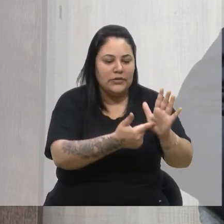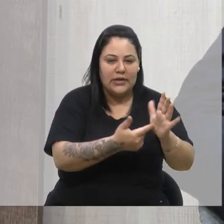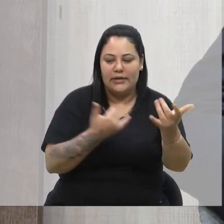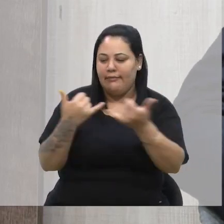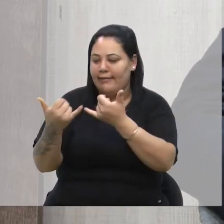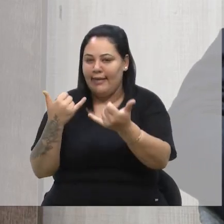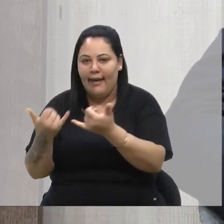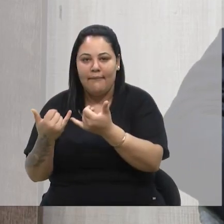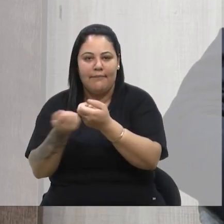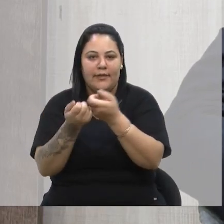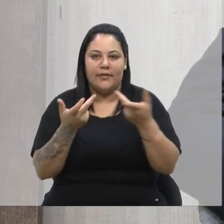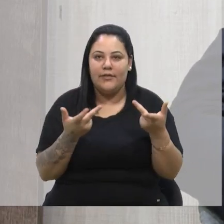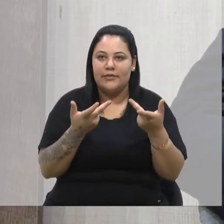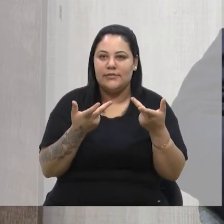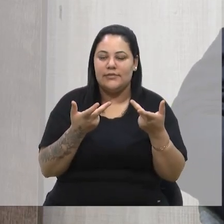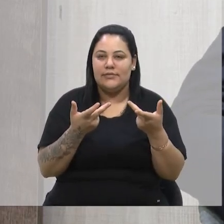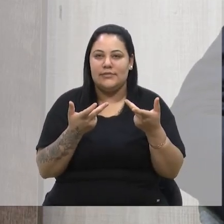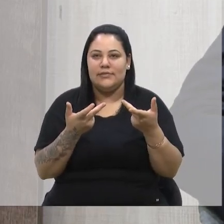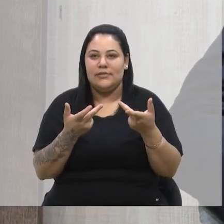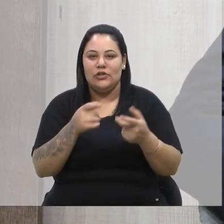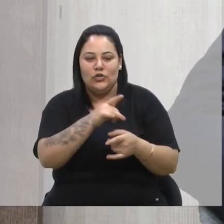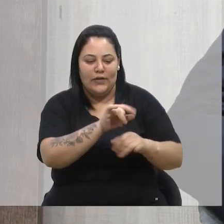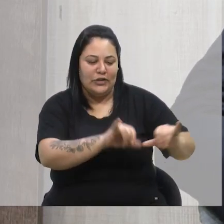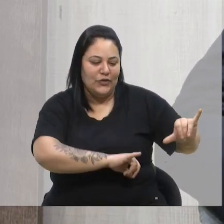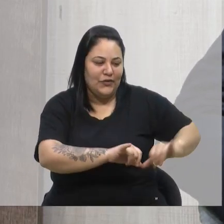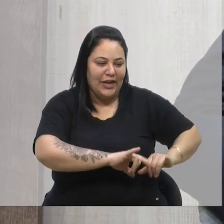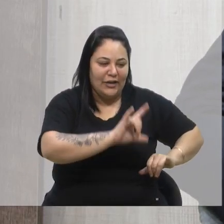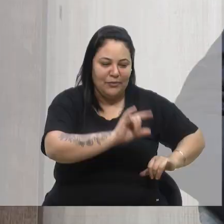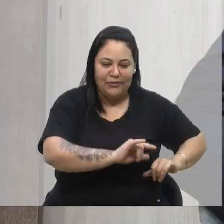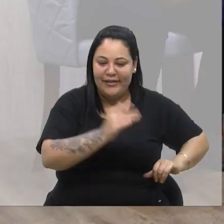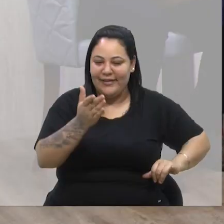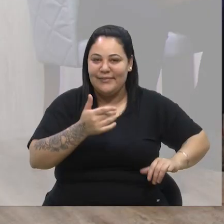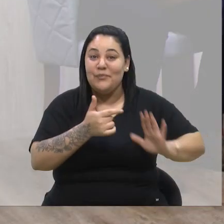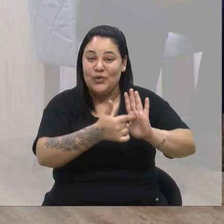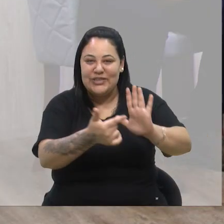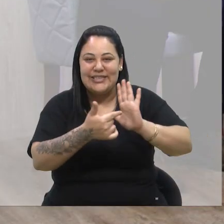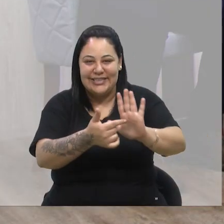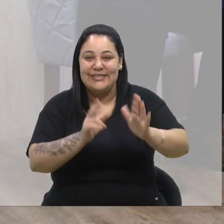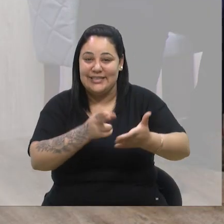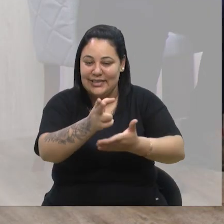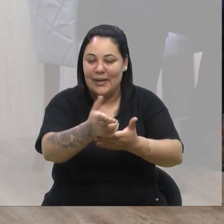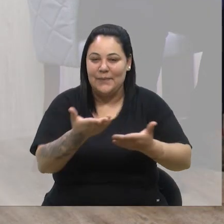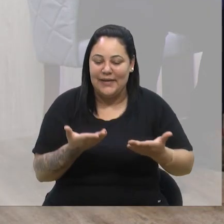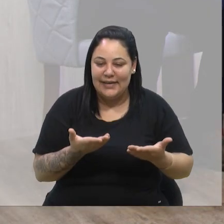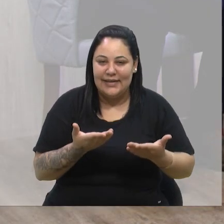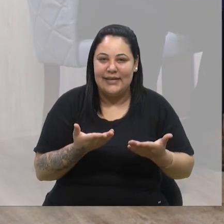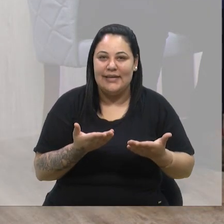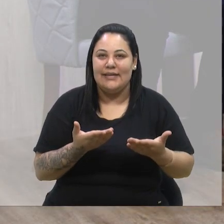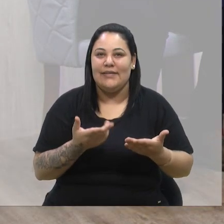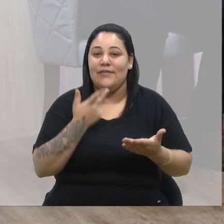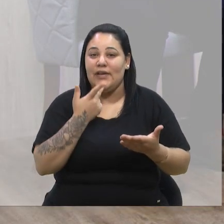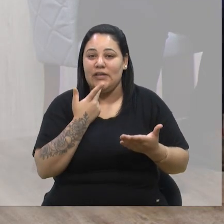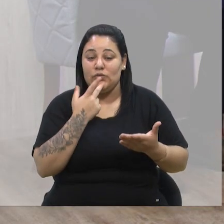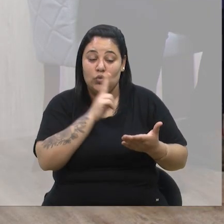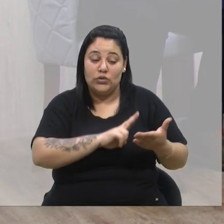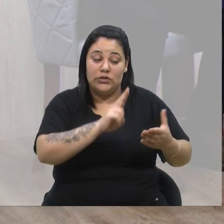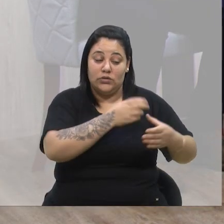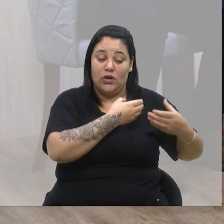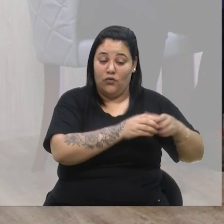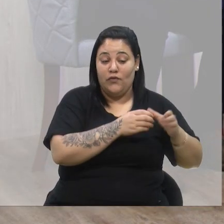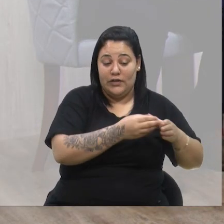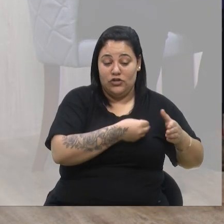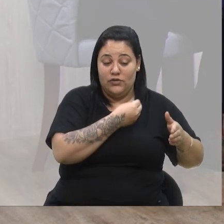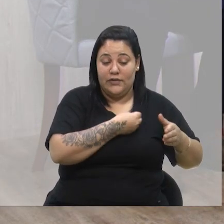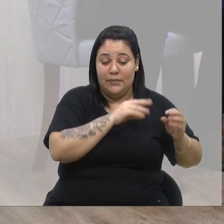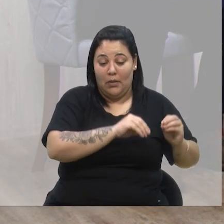caminhos, atalhos, vai por aqui, tu vais sofrer menos, enfim, os pais tentam partir da sua própria vivência para